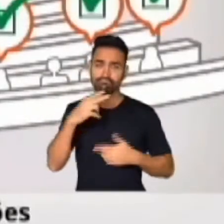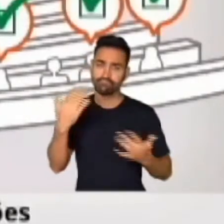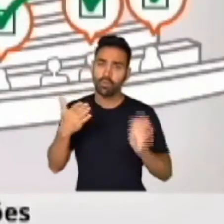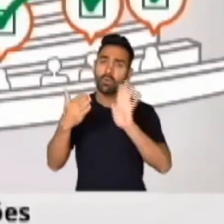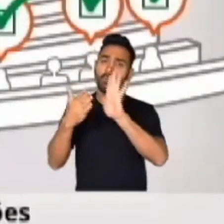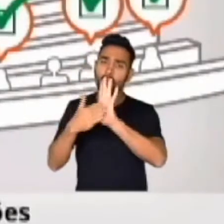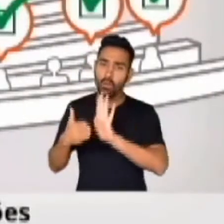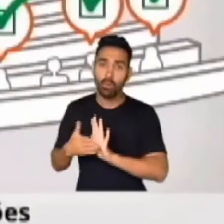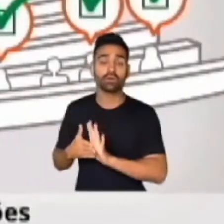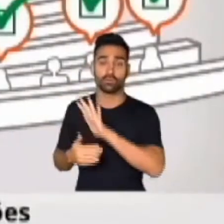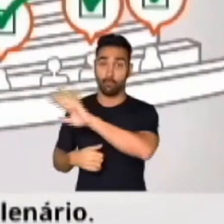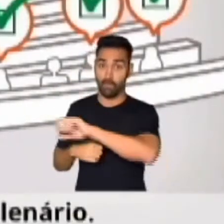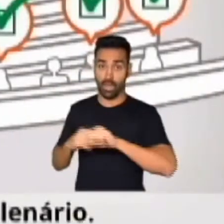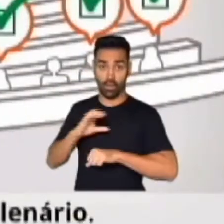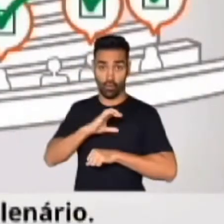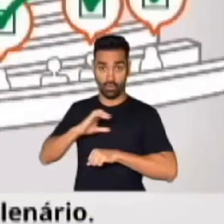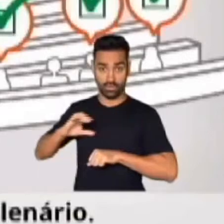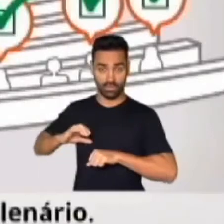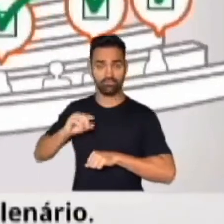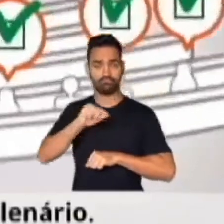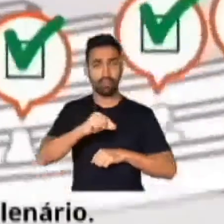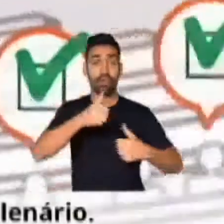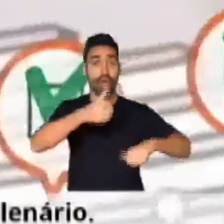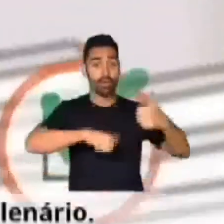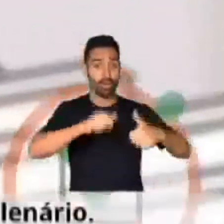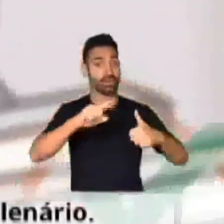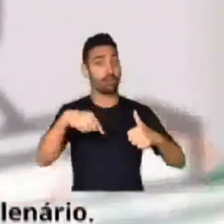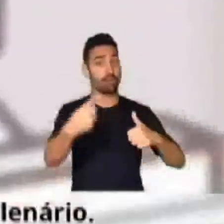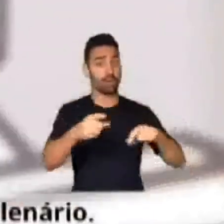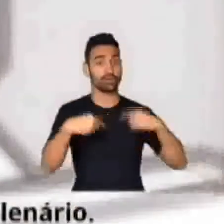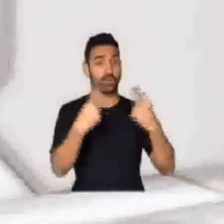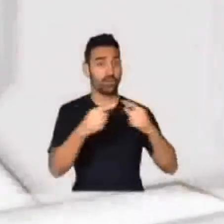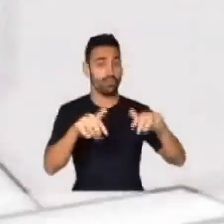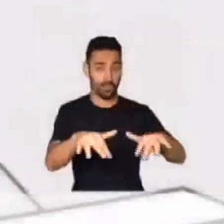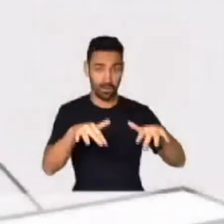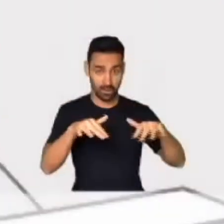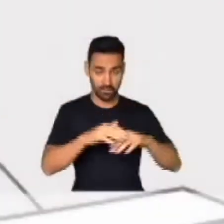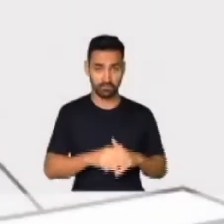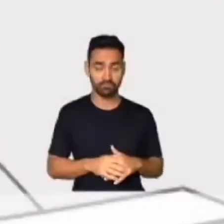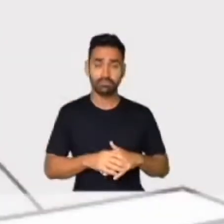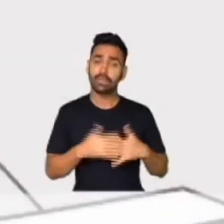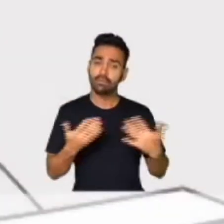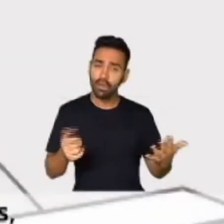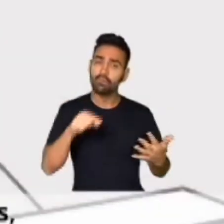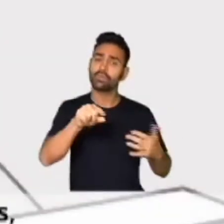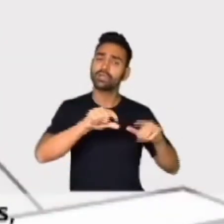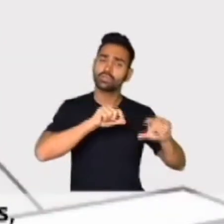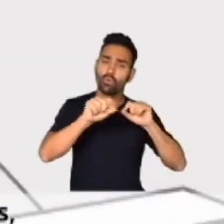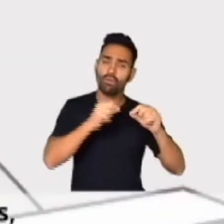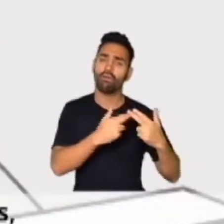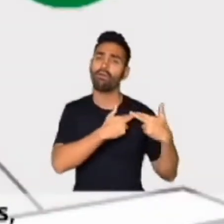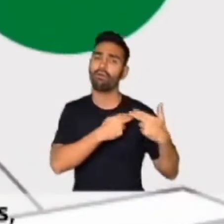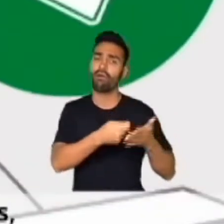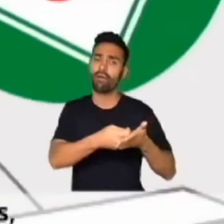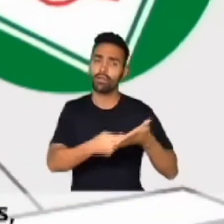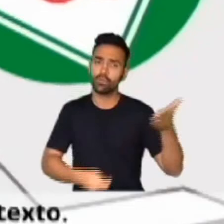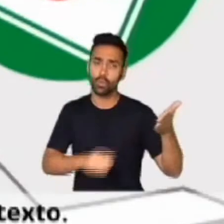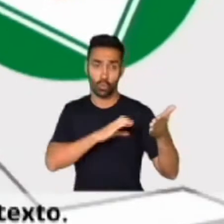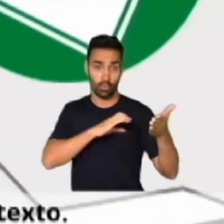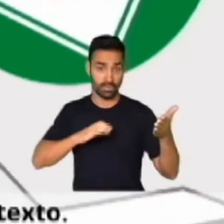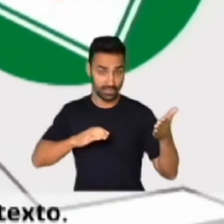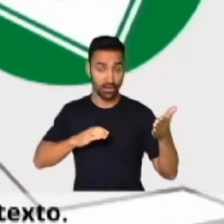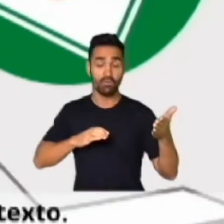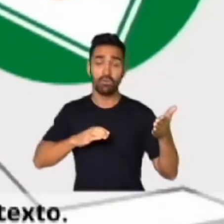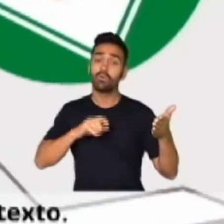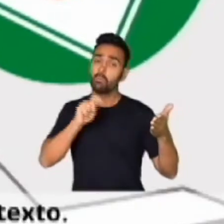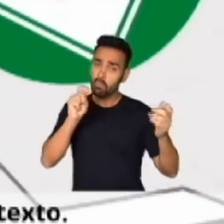proposta será puxada das comissões para ser analisada na próxima sessão do plenário. Ali mesmo são indicados os relatores das comissões temáticas,